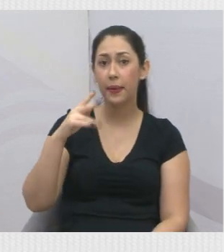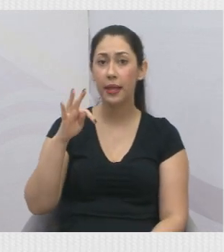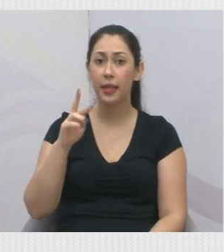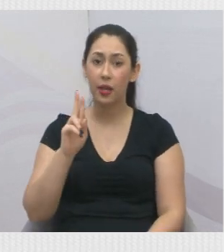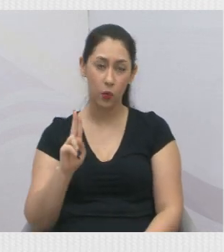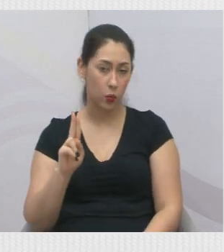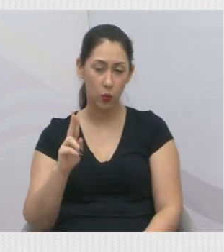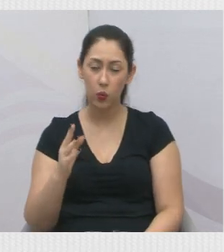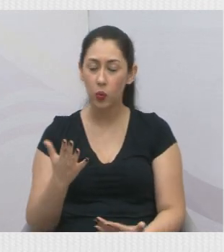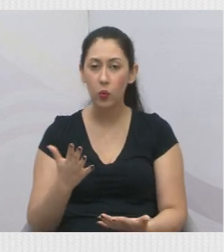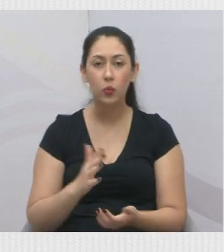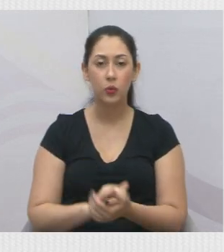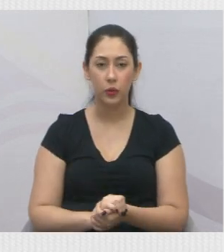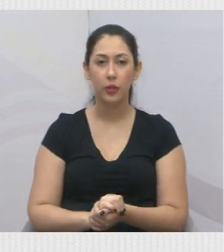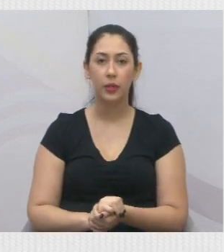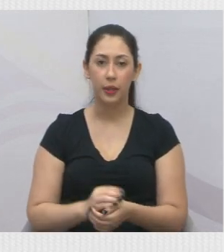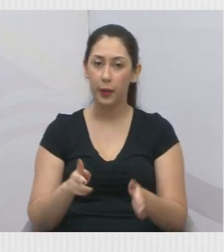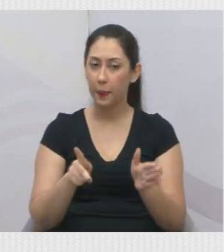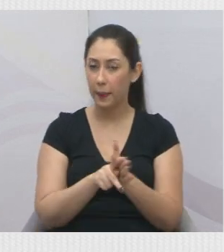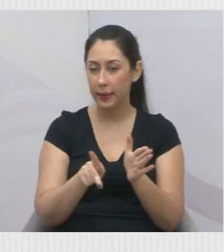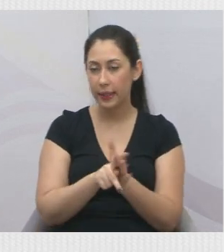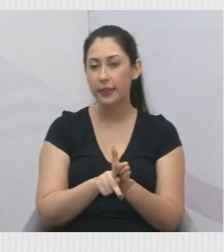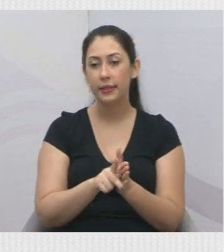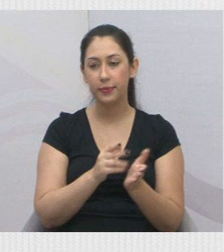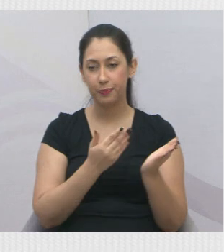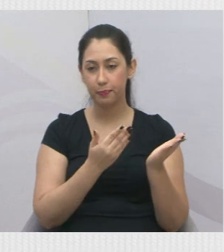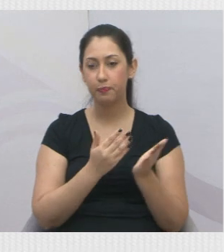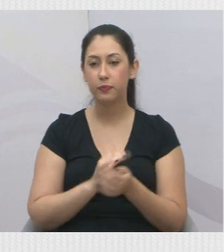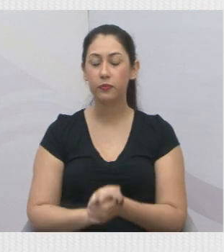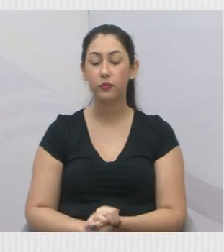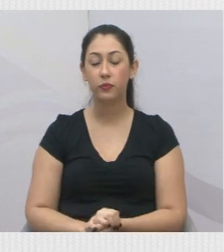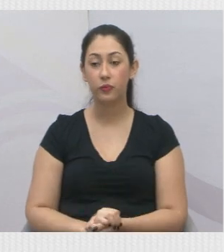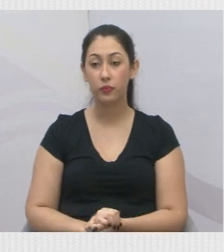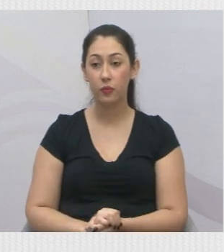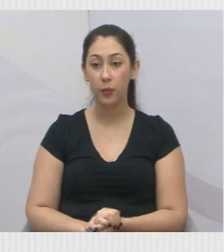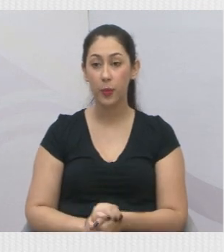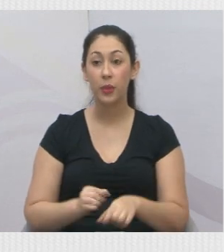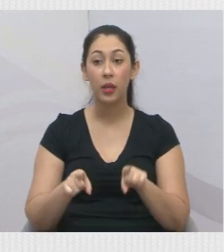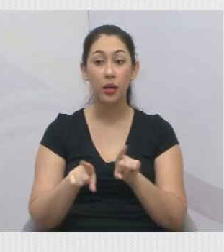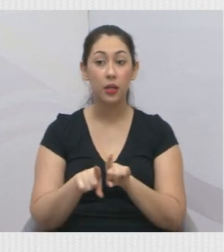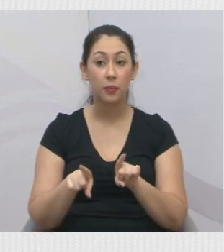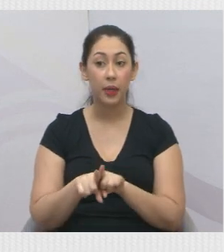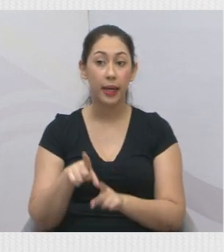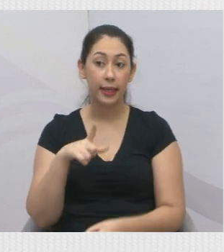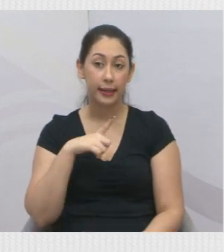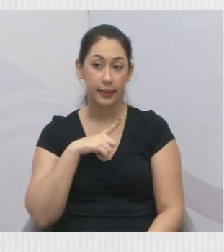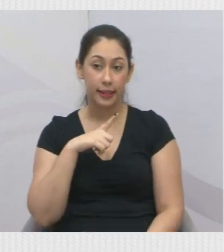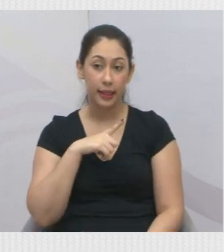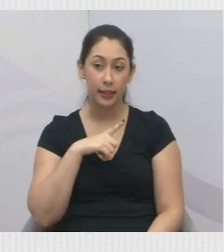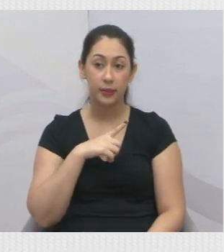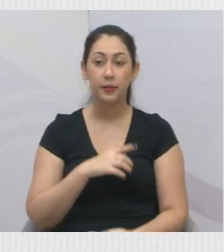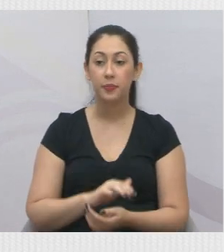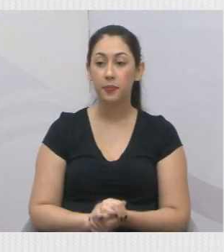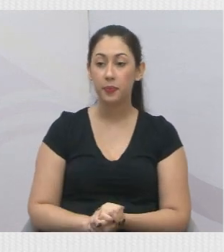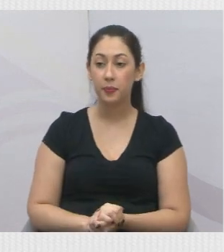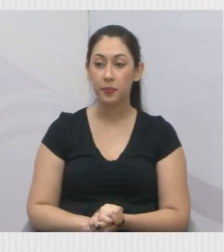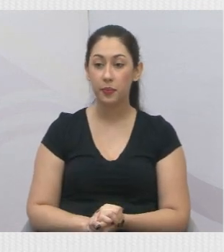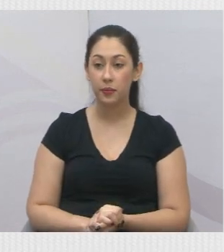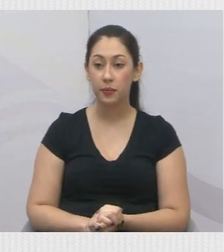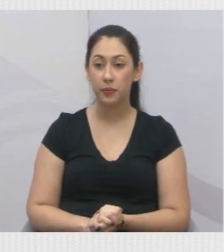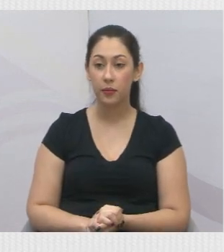alguns exemplos do que compõe a receita tributária. Temos aqui as receitas e contribuições do